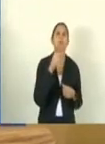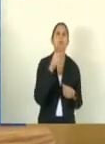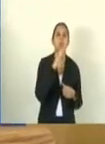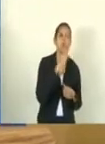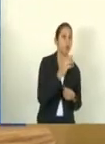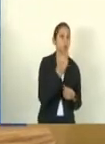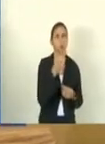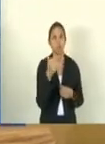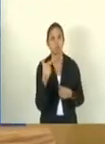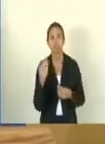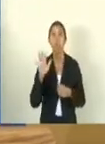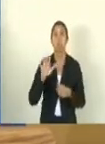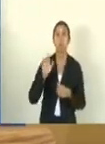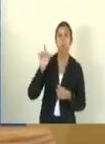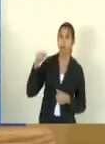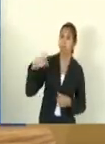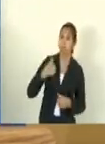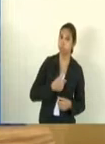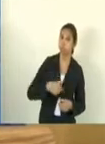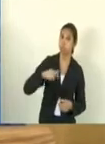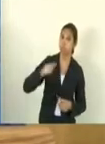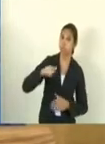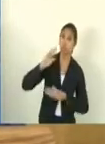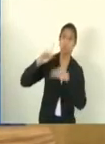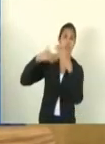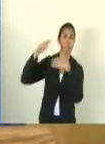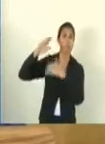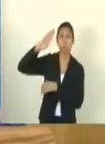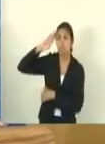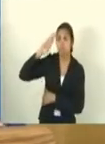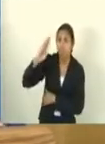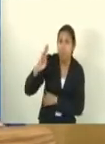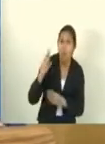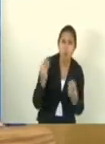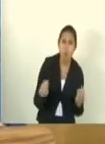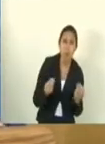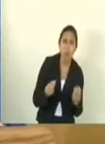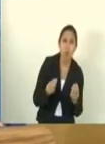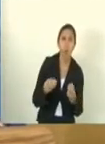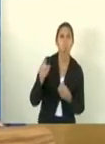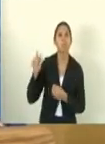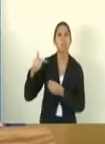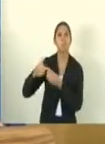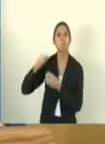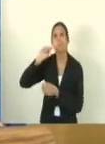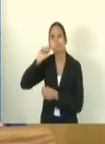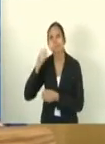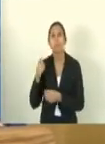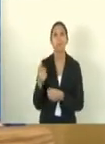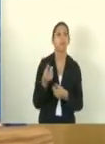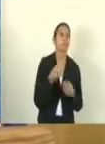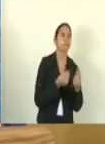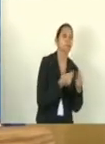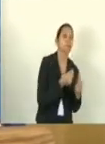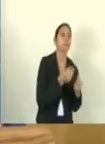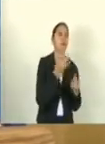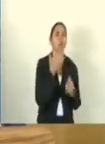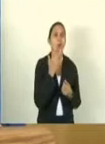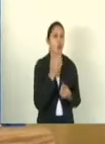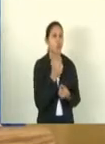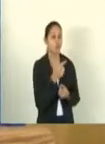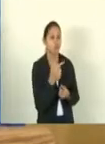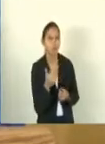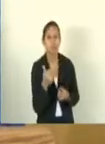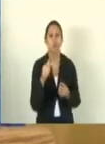mais ricos e desenvolvidos do mundo. Como é que um país como o Japão, sem petróleo, sem minério de ferro, sem ouro, sem muitas